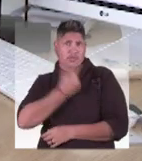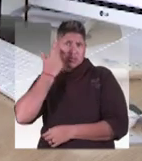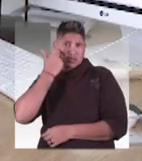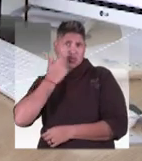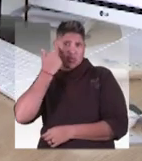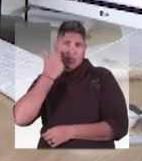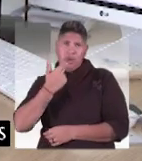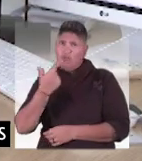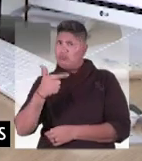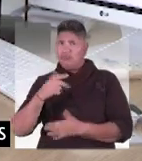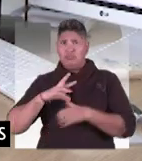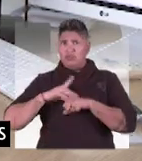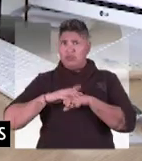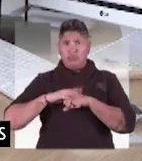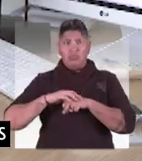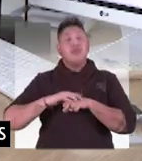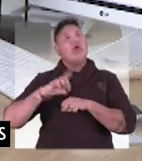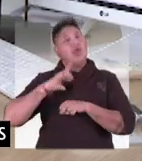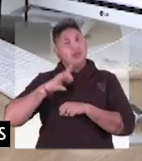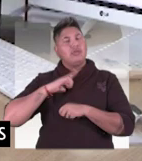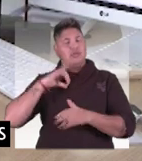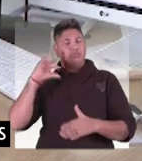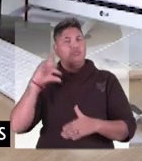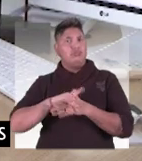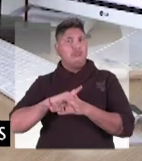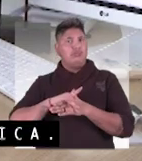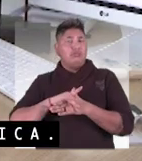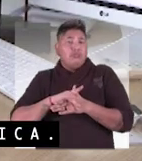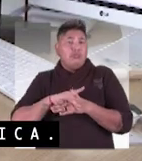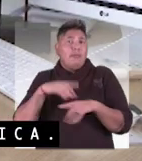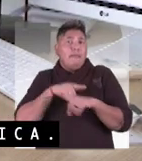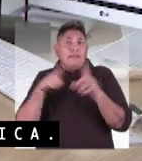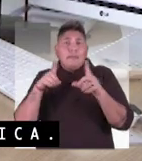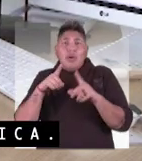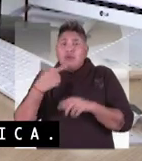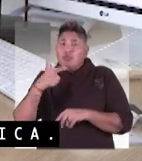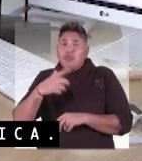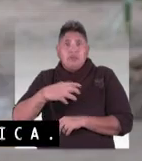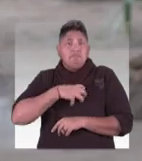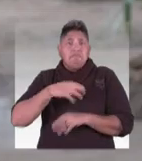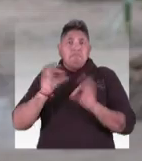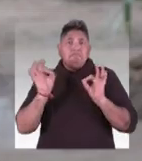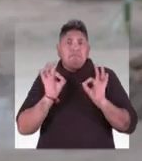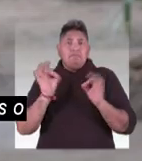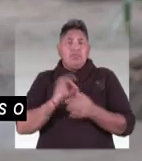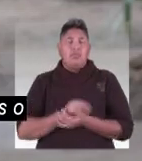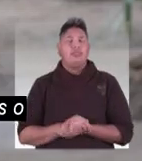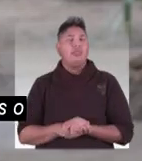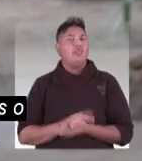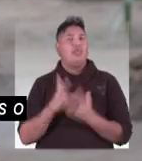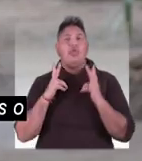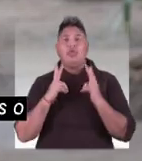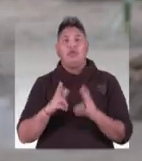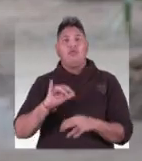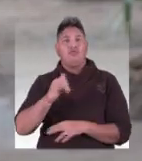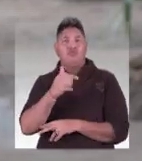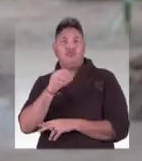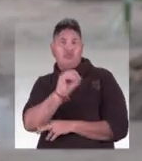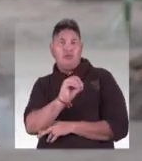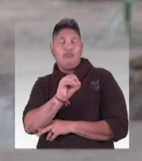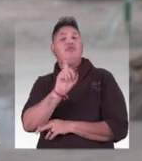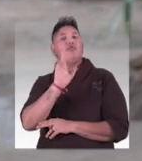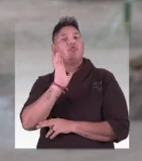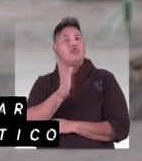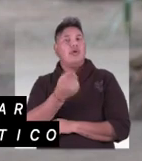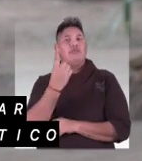pessoa doente, ela é uma pessoa que porta o vírus de forma assintomática. É o caso de João Paulo, que há pouco